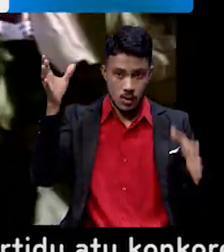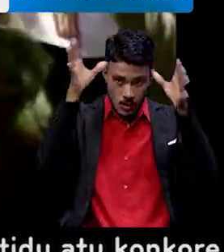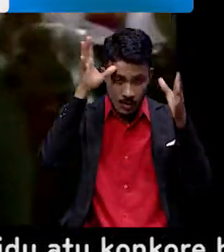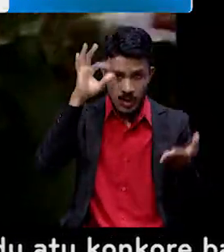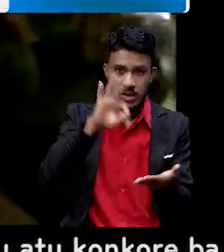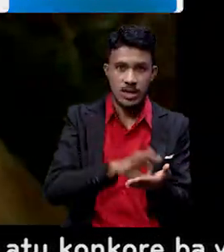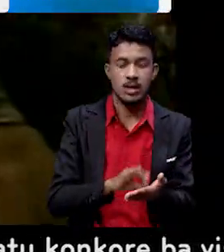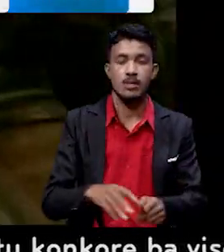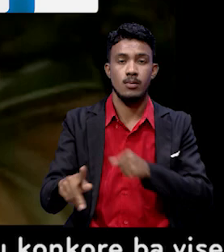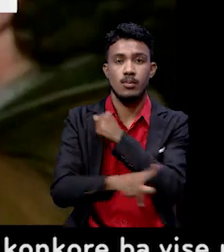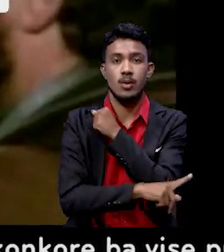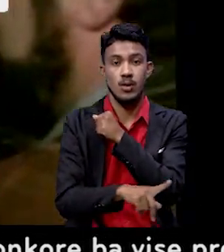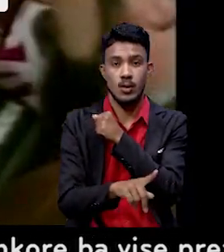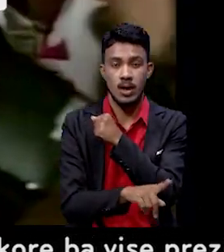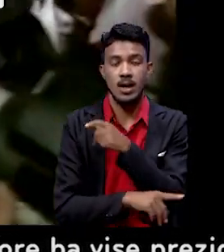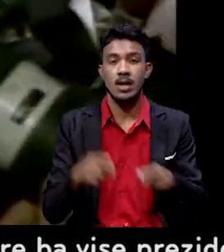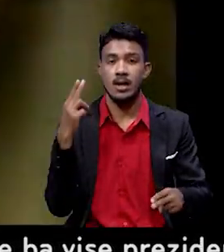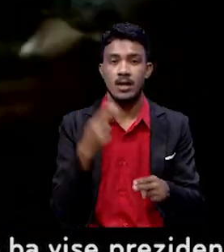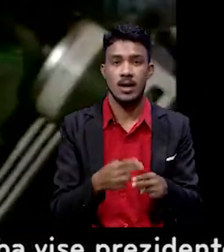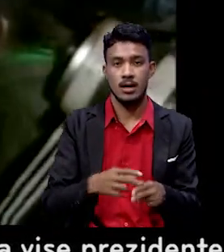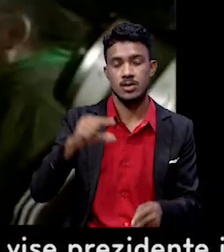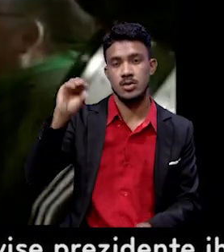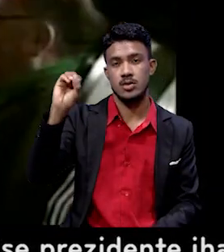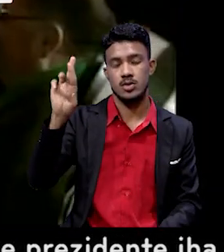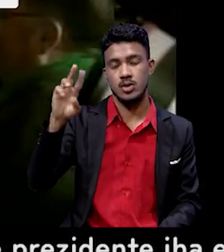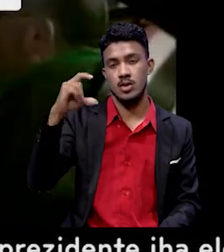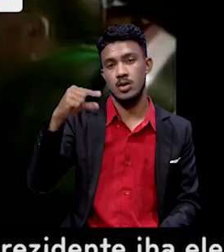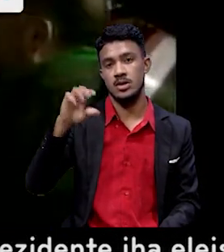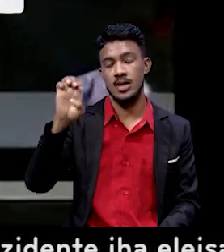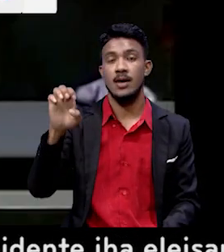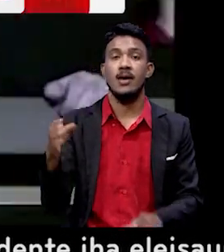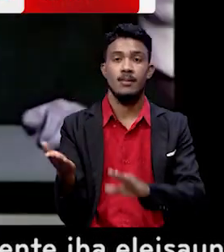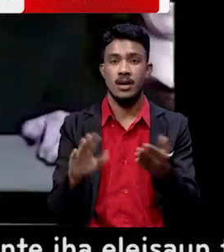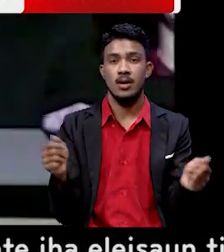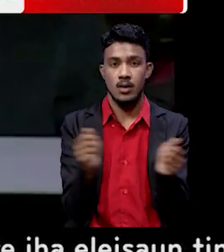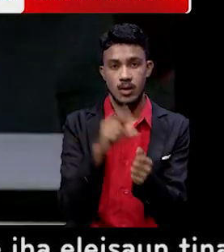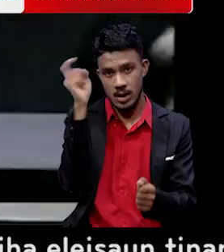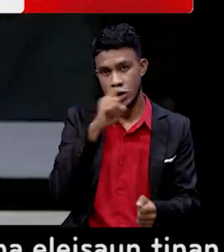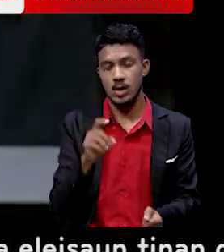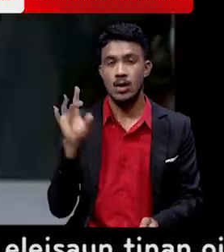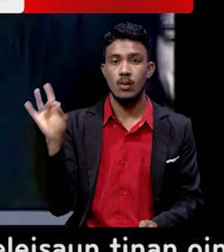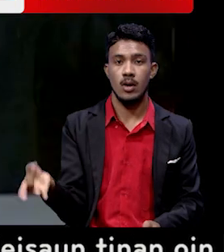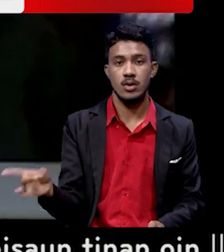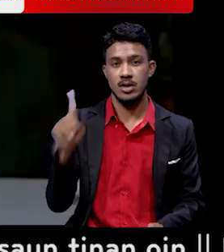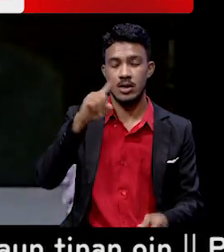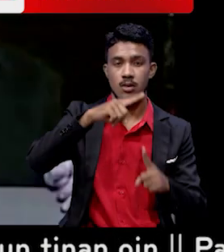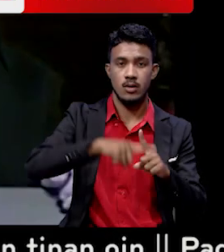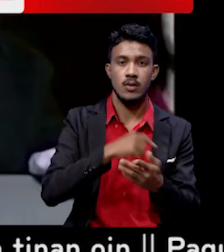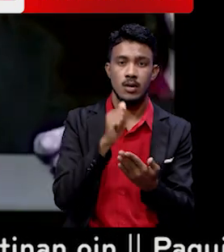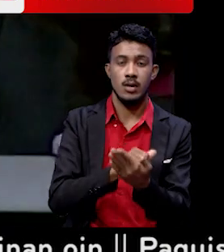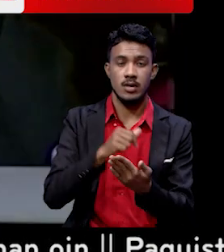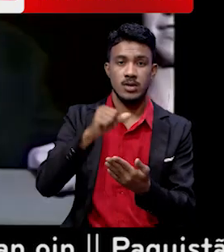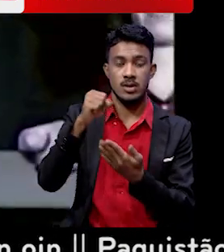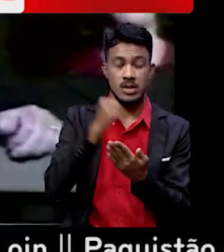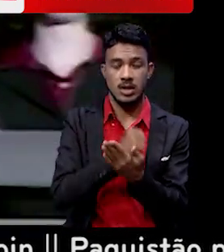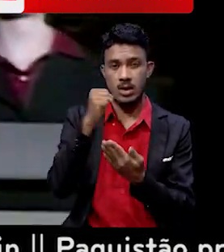Portugal, Jorge Fernando Branco Sampaio, mate ho idade walunulu resingida e a loron sanulu fulan setembro tinangne